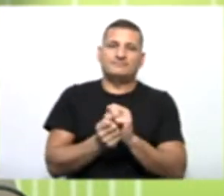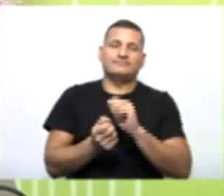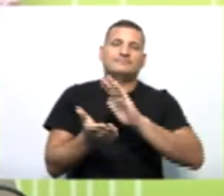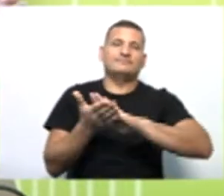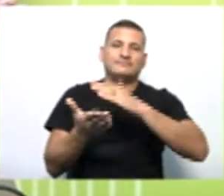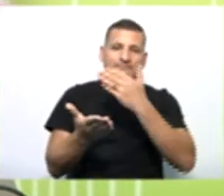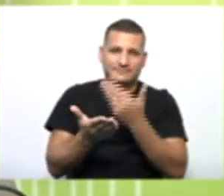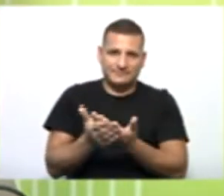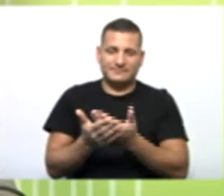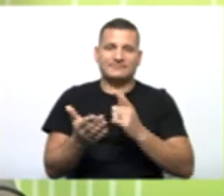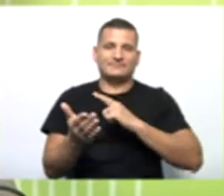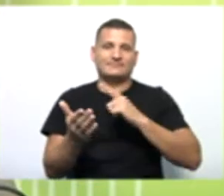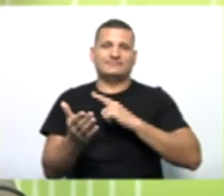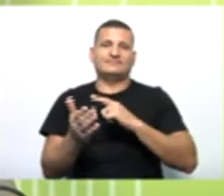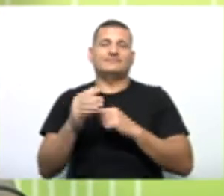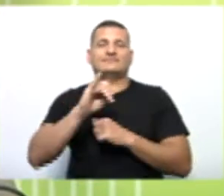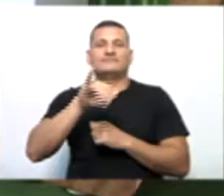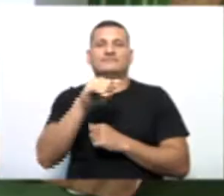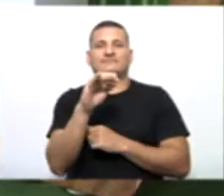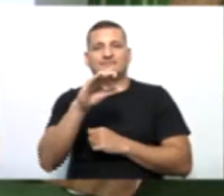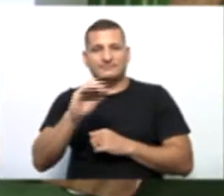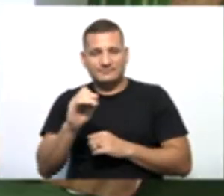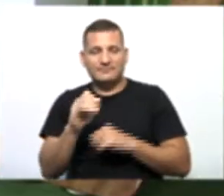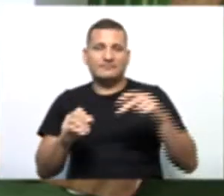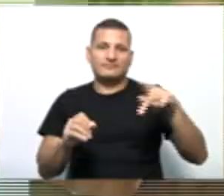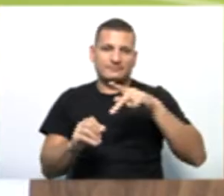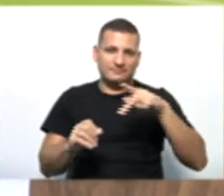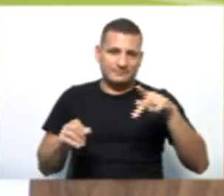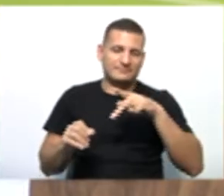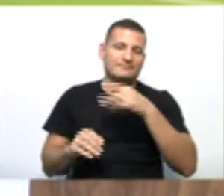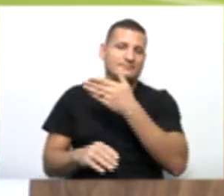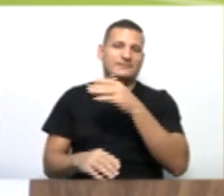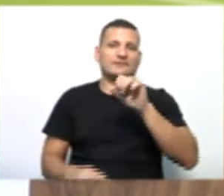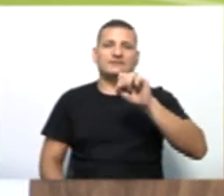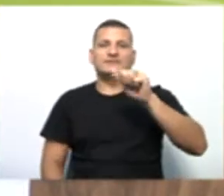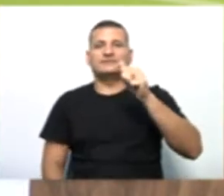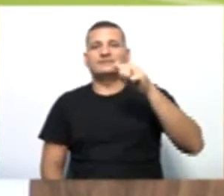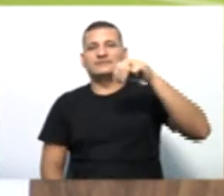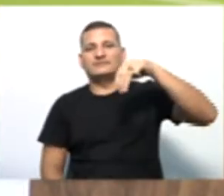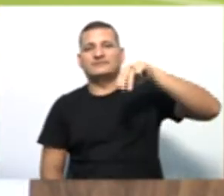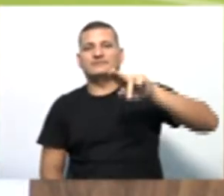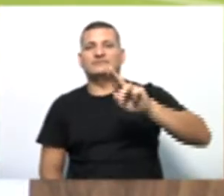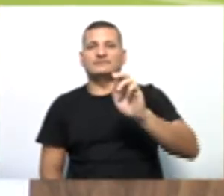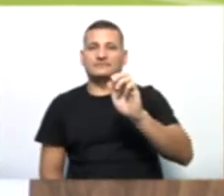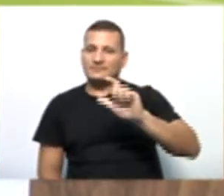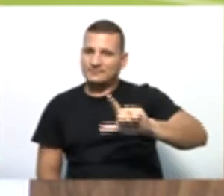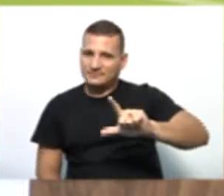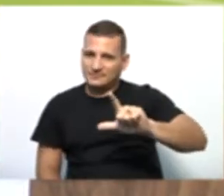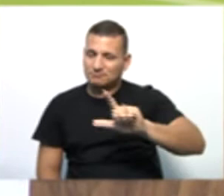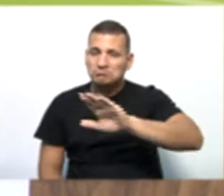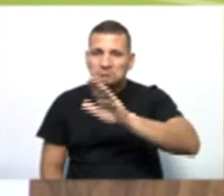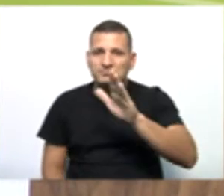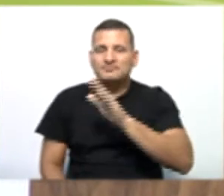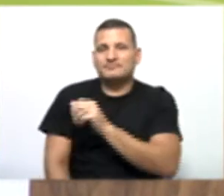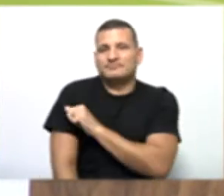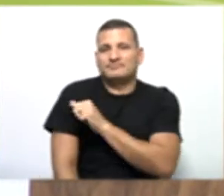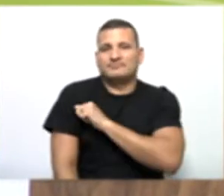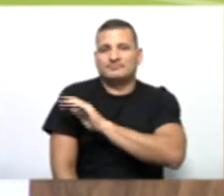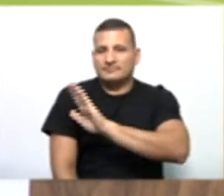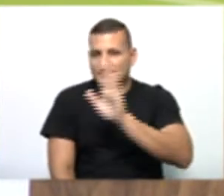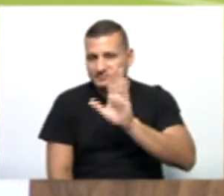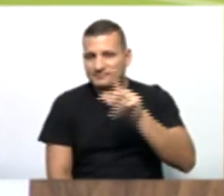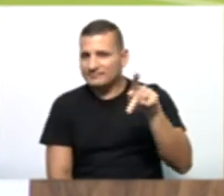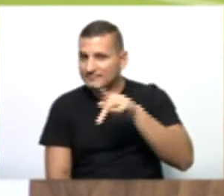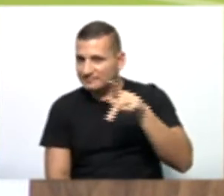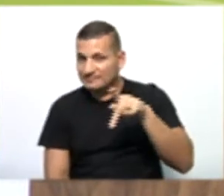Jacó, professor Samuel. Olá, professora Leide, olá, alunos, olá, professores. Desde já quero convidar